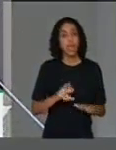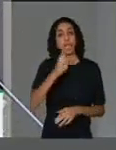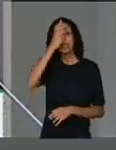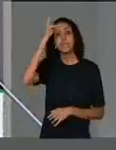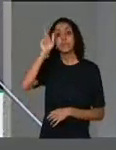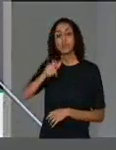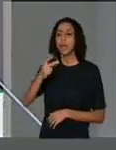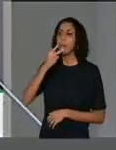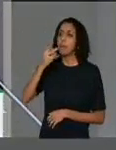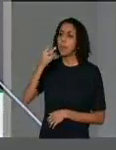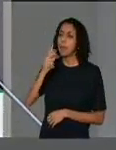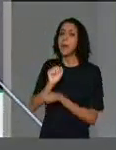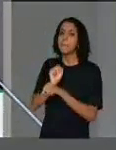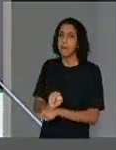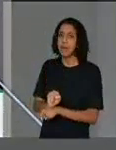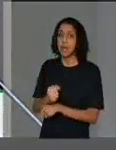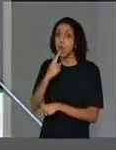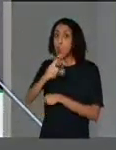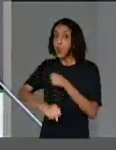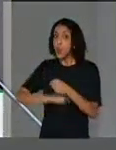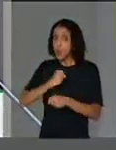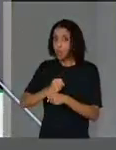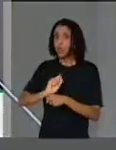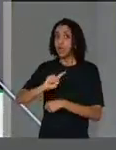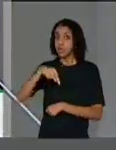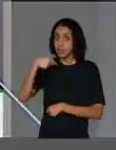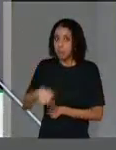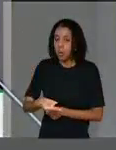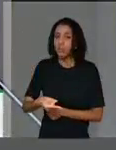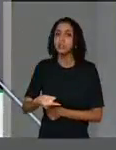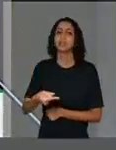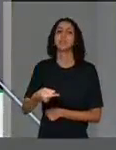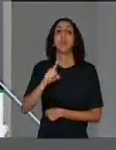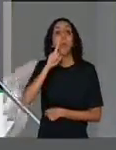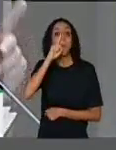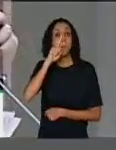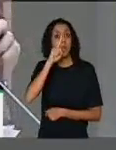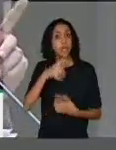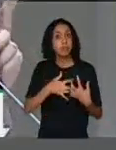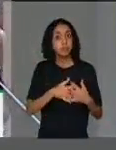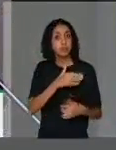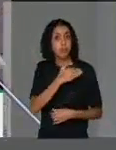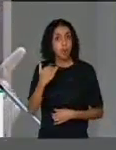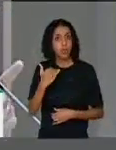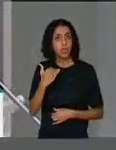um ano, o risco de morte por infarto do miocárdio